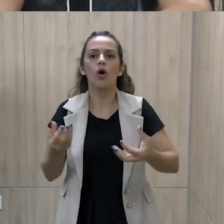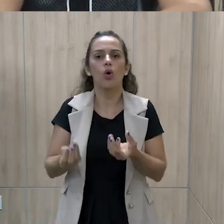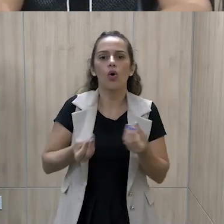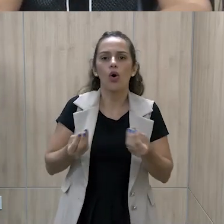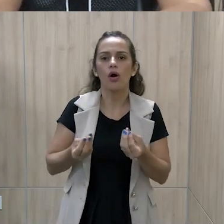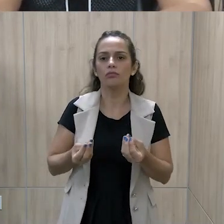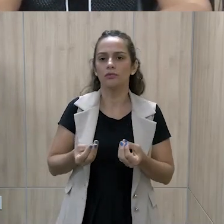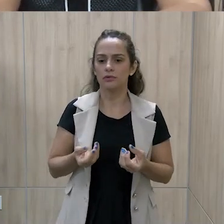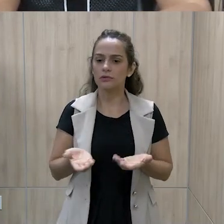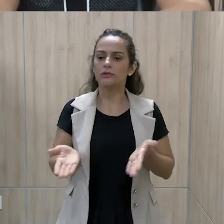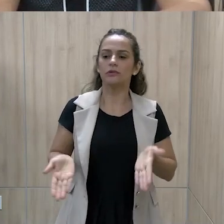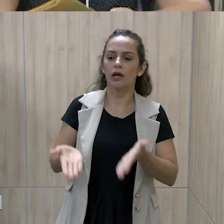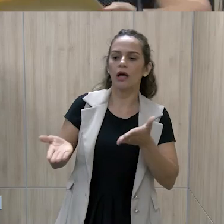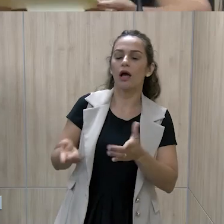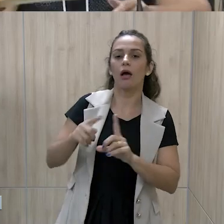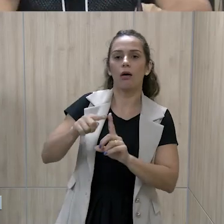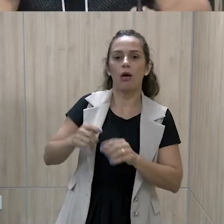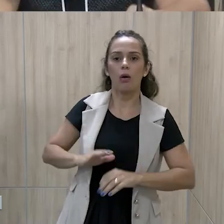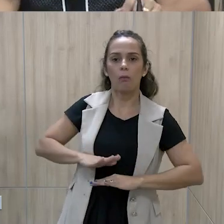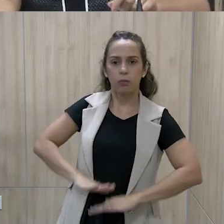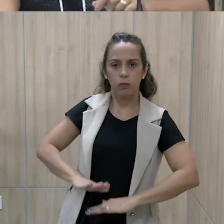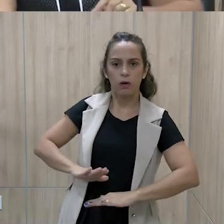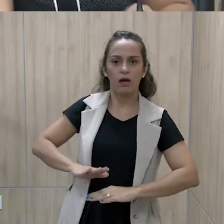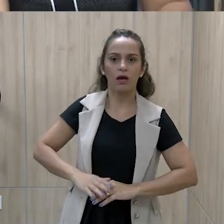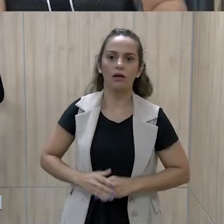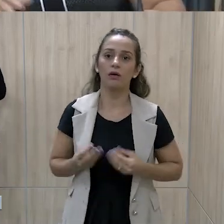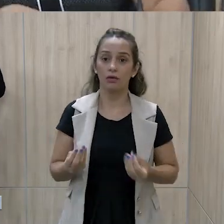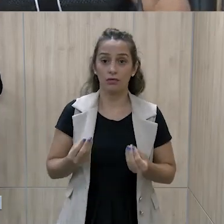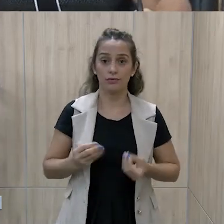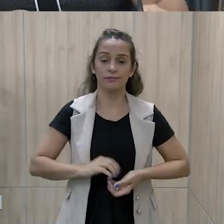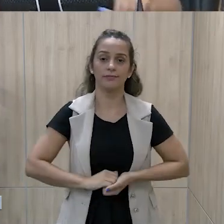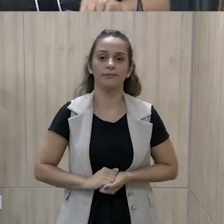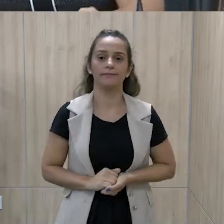o incentivo está sendo para abortar os filhos